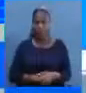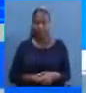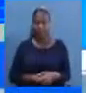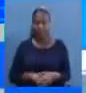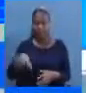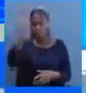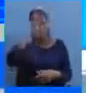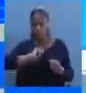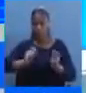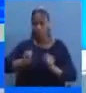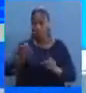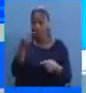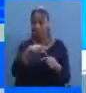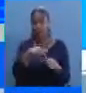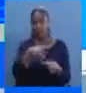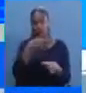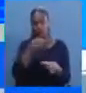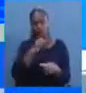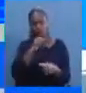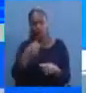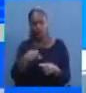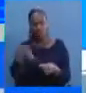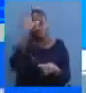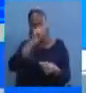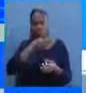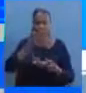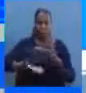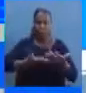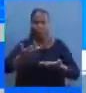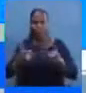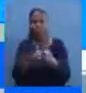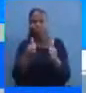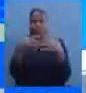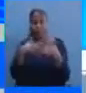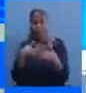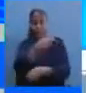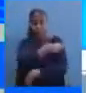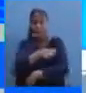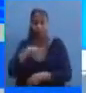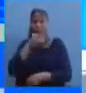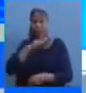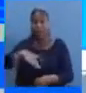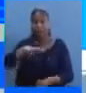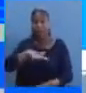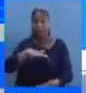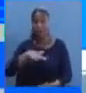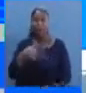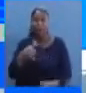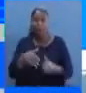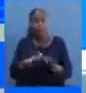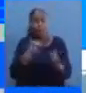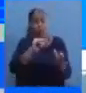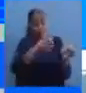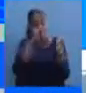E o ministro da Administração Interna reiterou a disponibilidade do governo em dialogar com o sindicato representativo da Polícia Nacional, mas, por